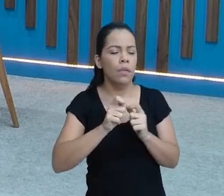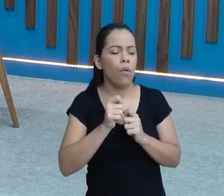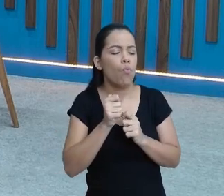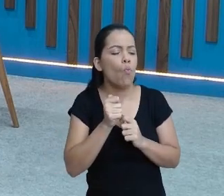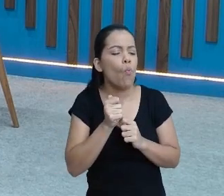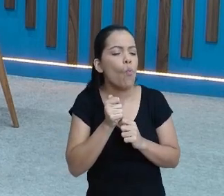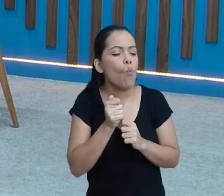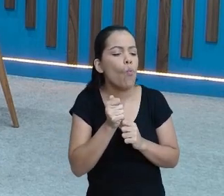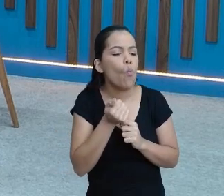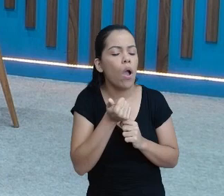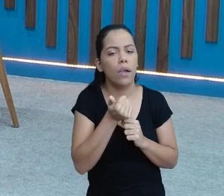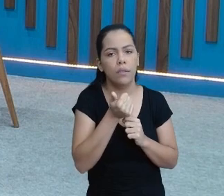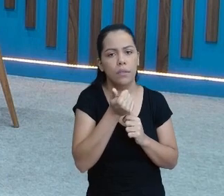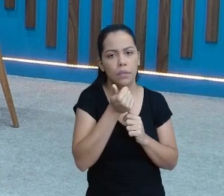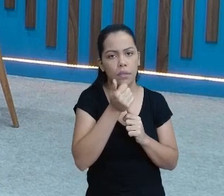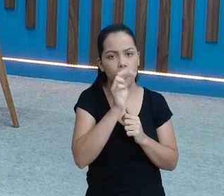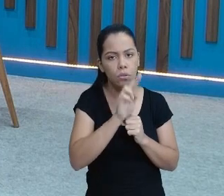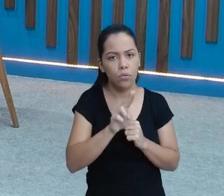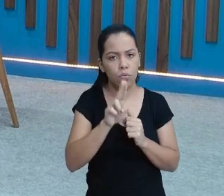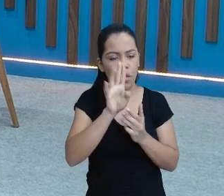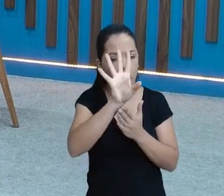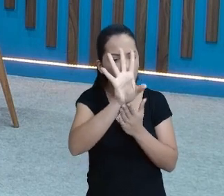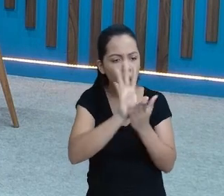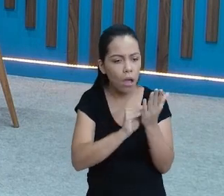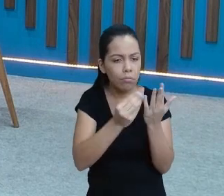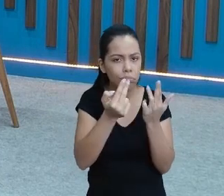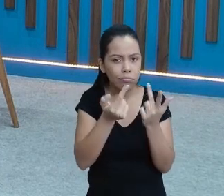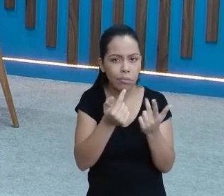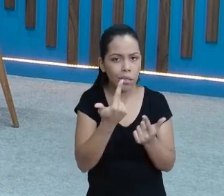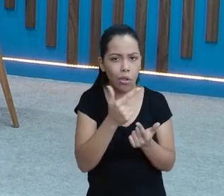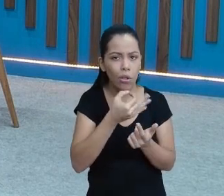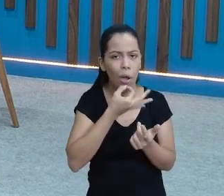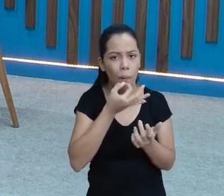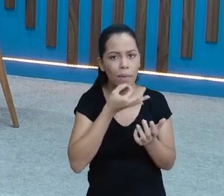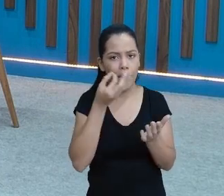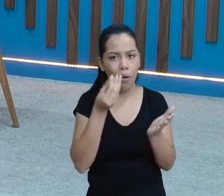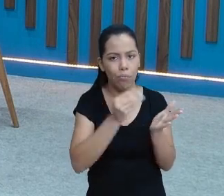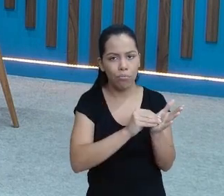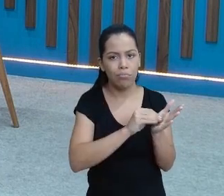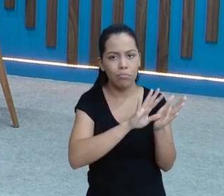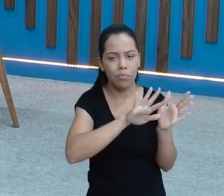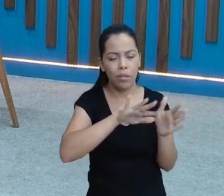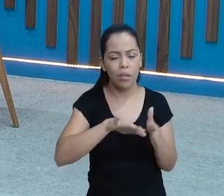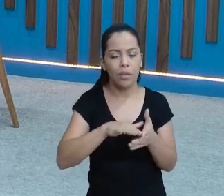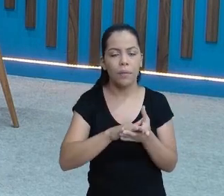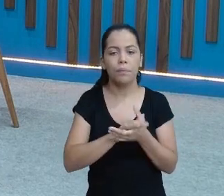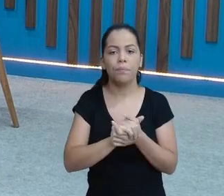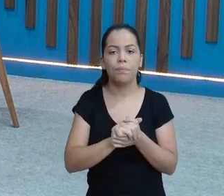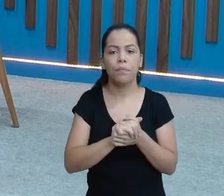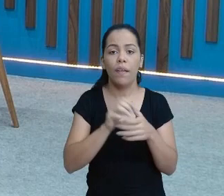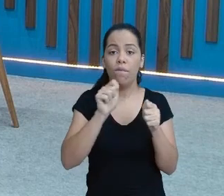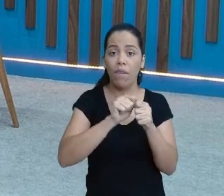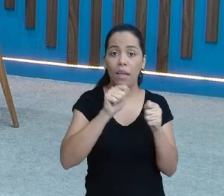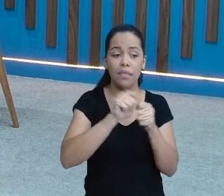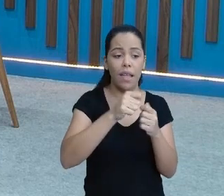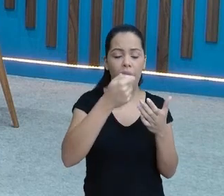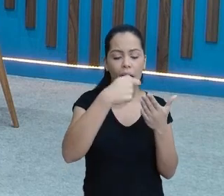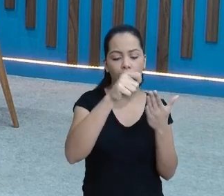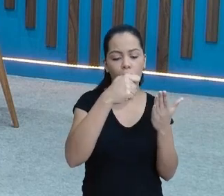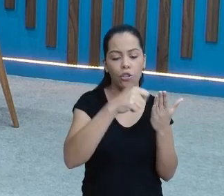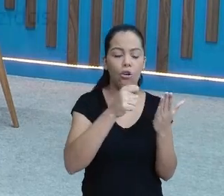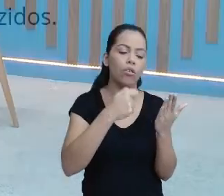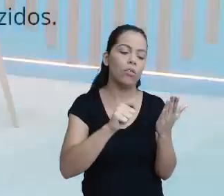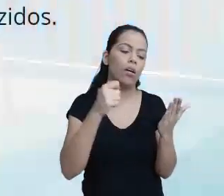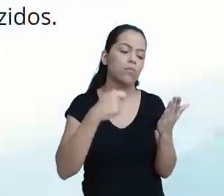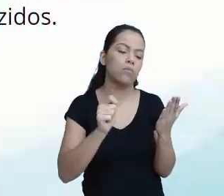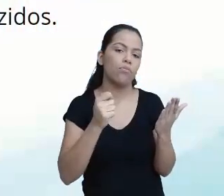as palavras do texto, tá? Não tem opinião do resenhista. Fazer anotações no texto original durante